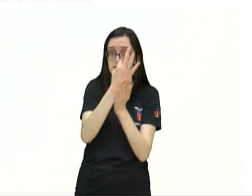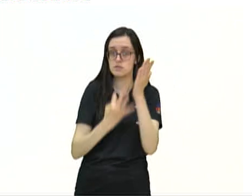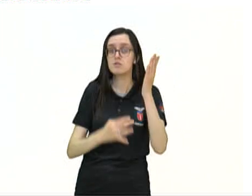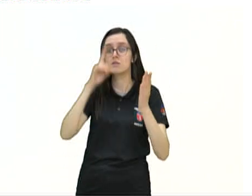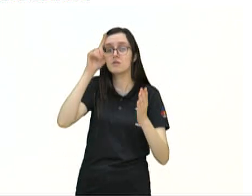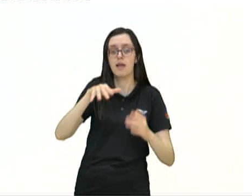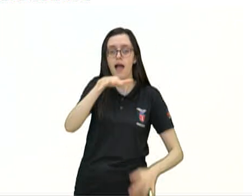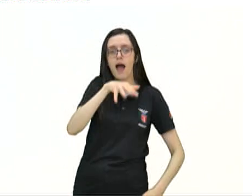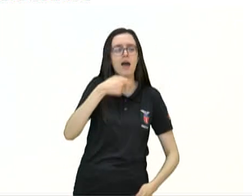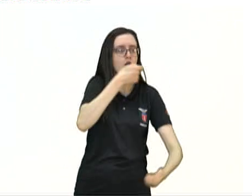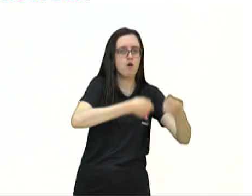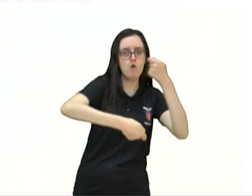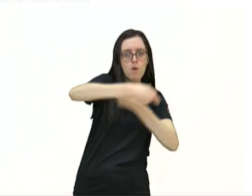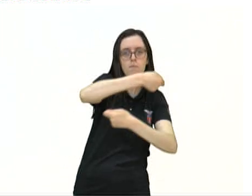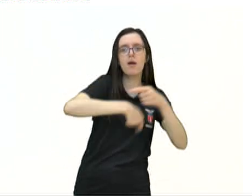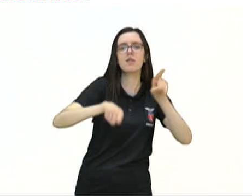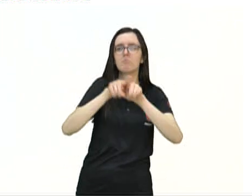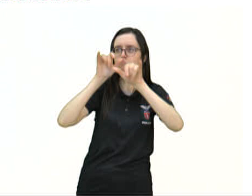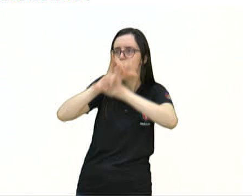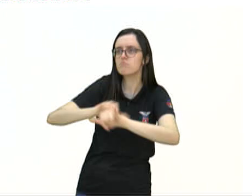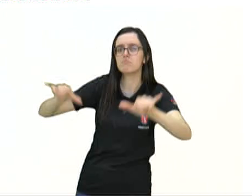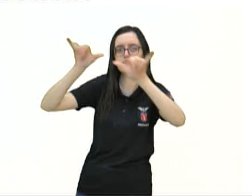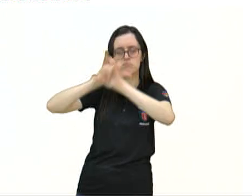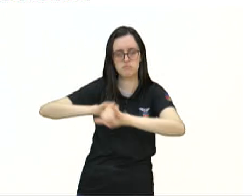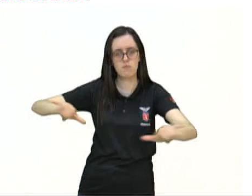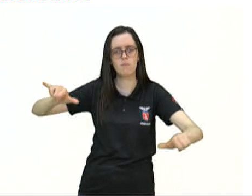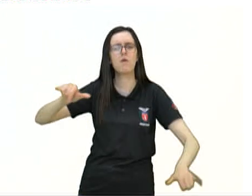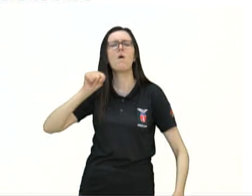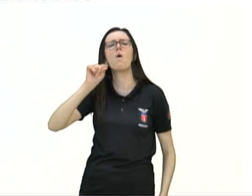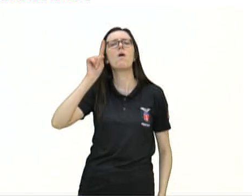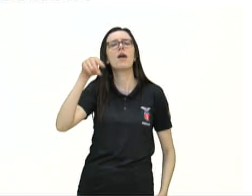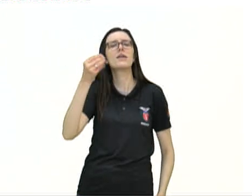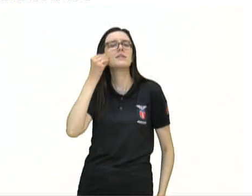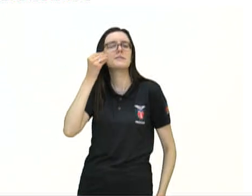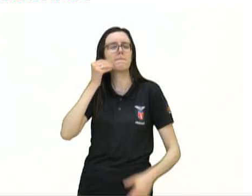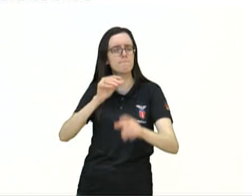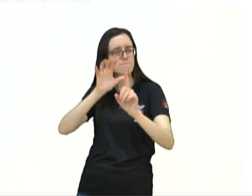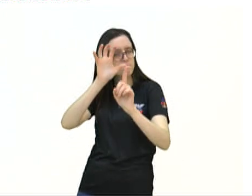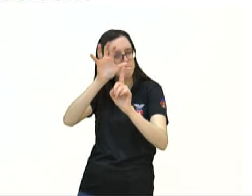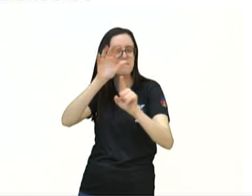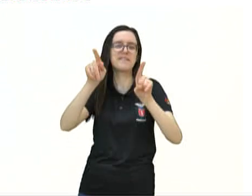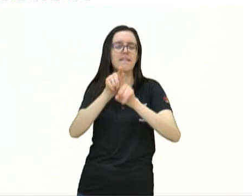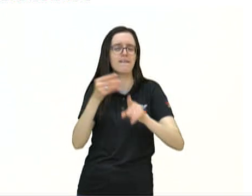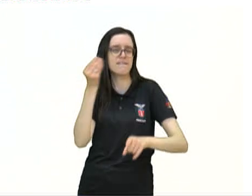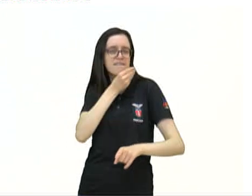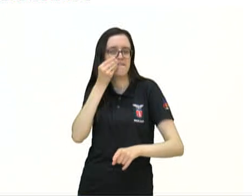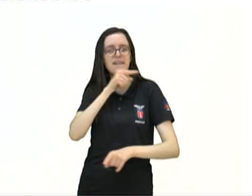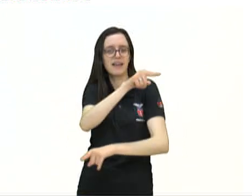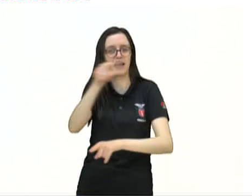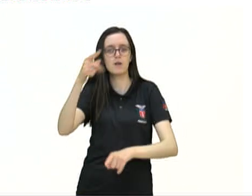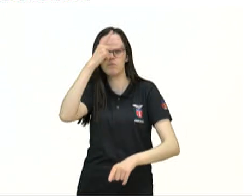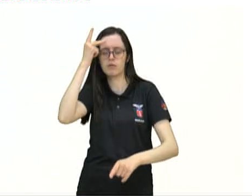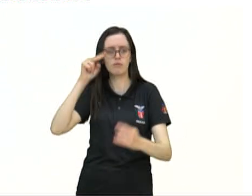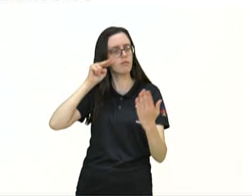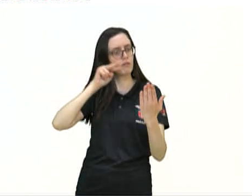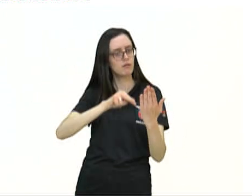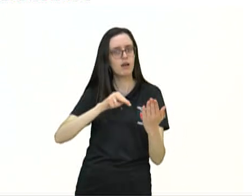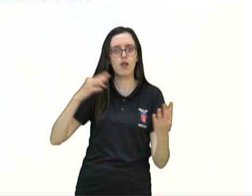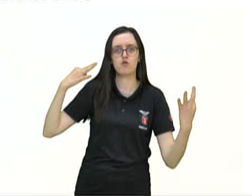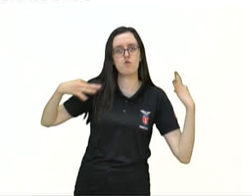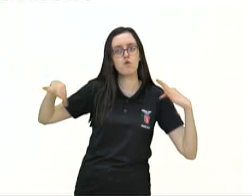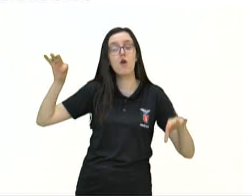esferas comercial e publicitária, que visa convencer seus interlocutores, que são os turistas, tá? De